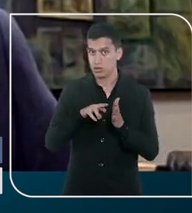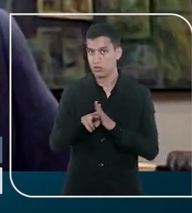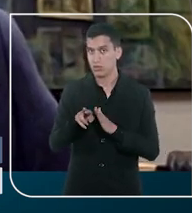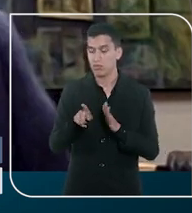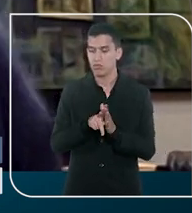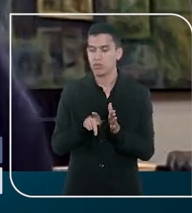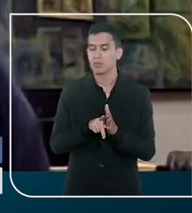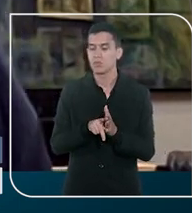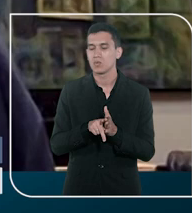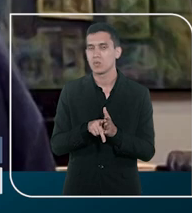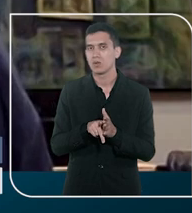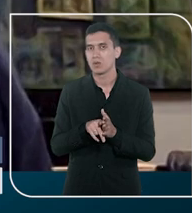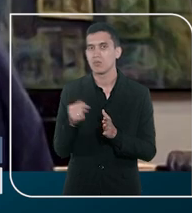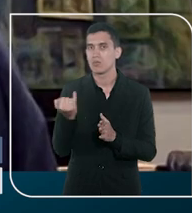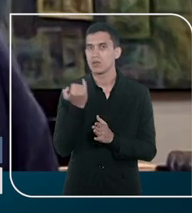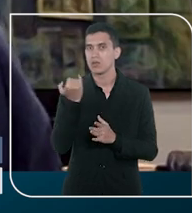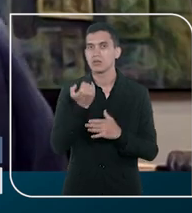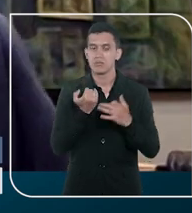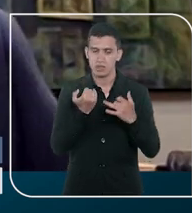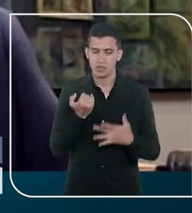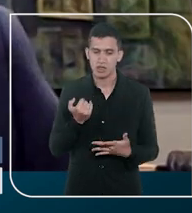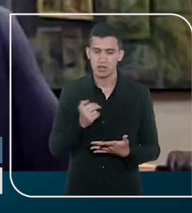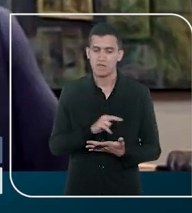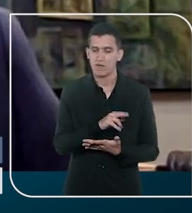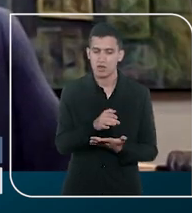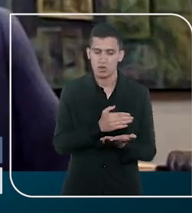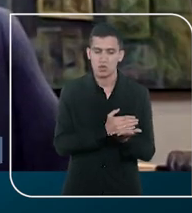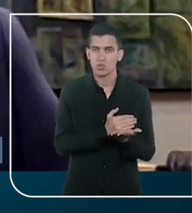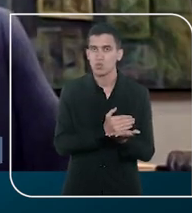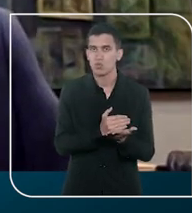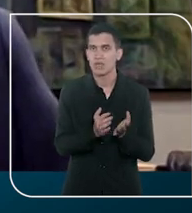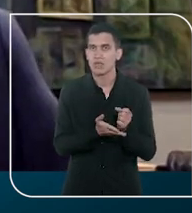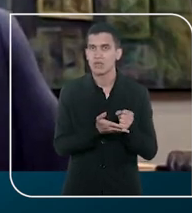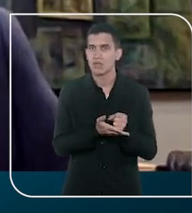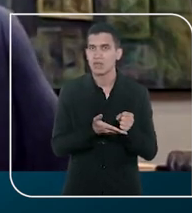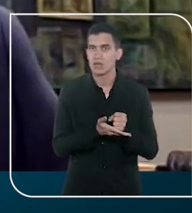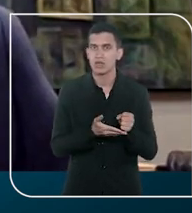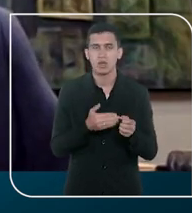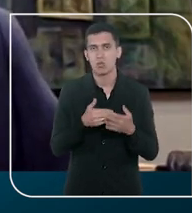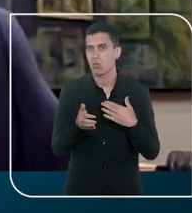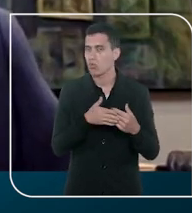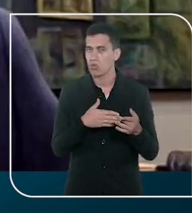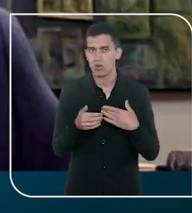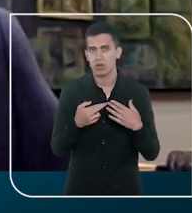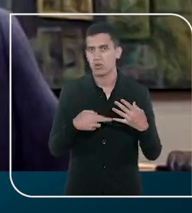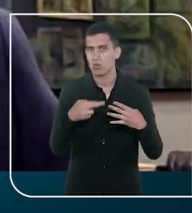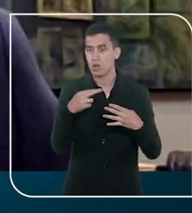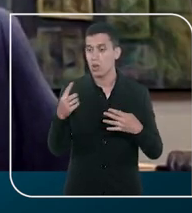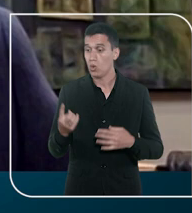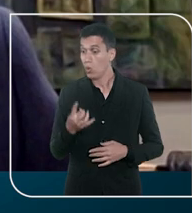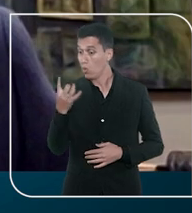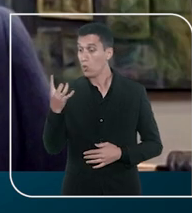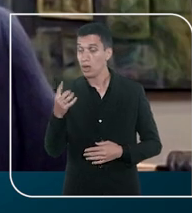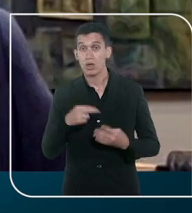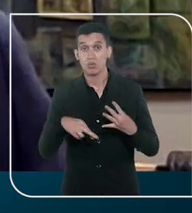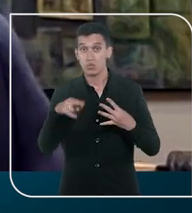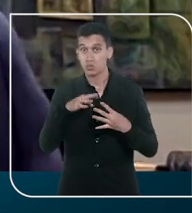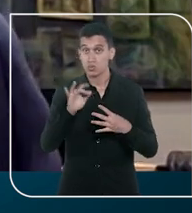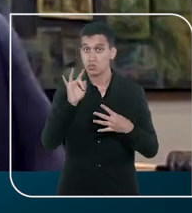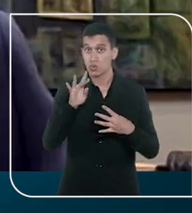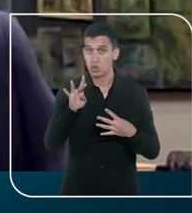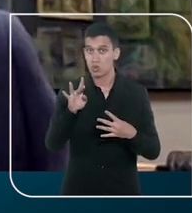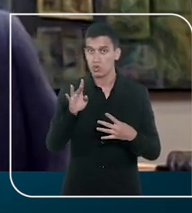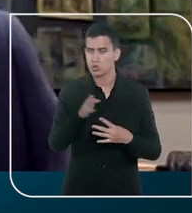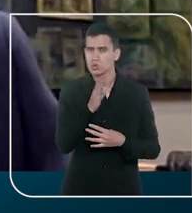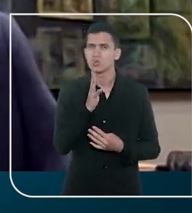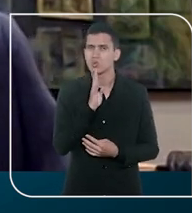domínio dos princípios que circundam qualquer recurso, né? A unirrecorribilidade, quem compreende